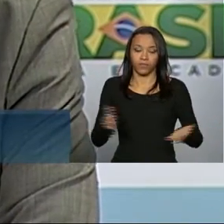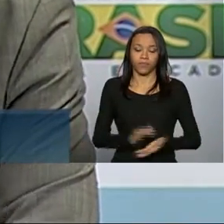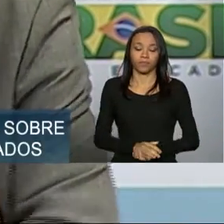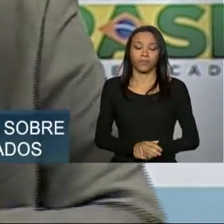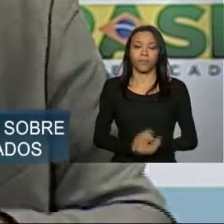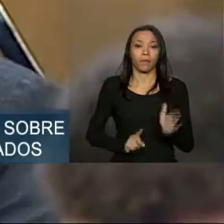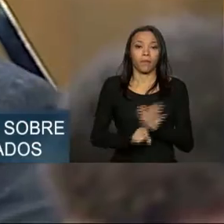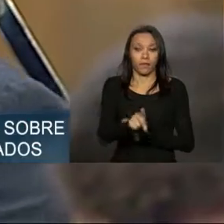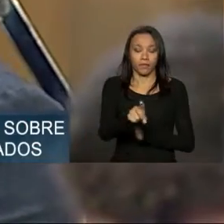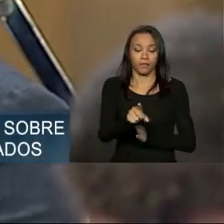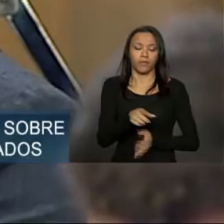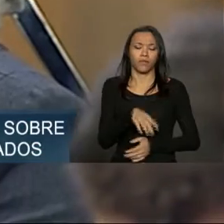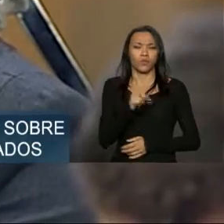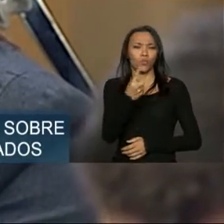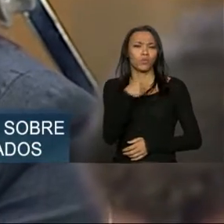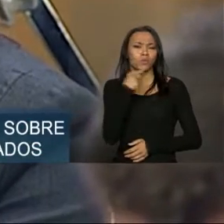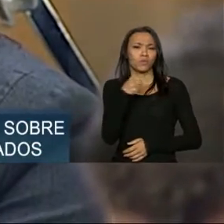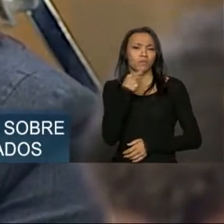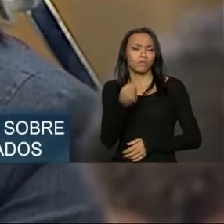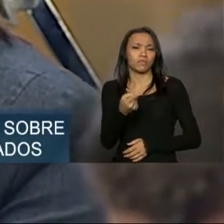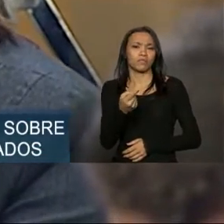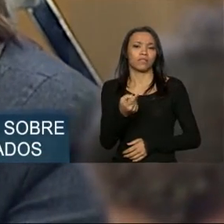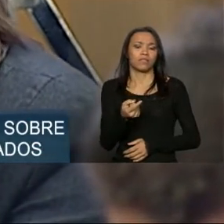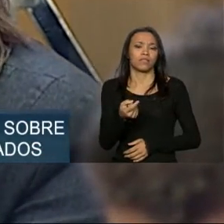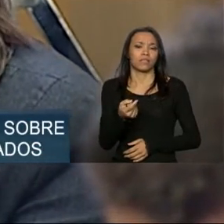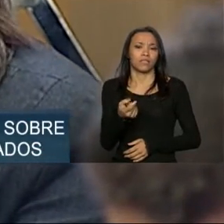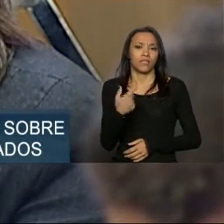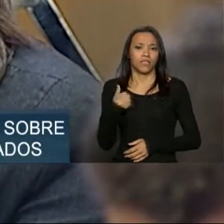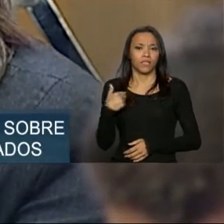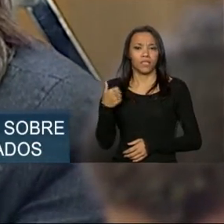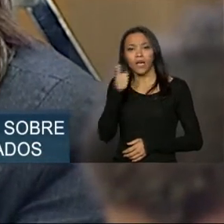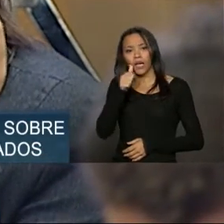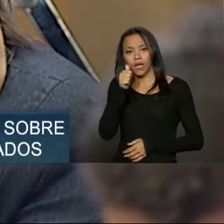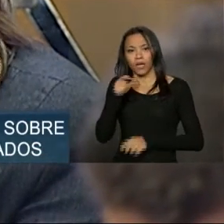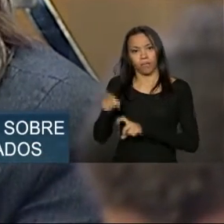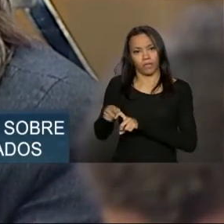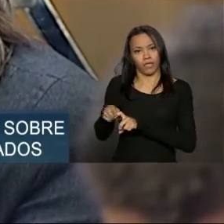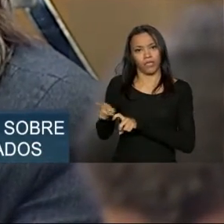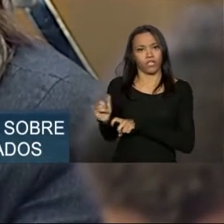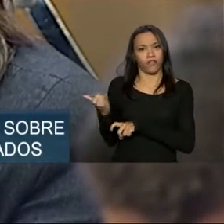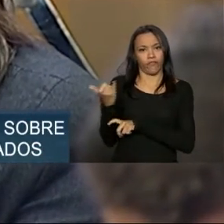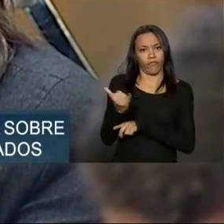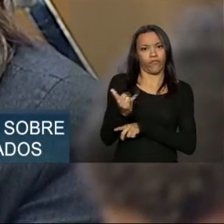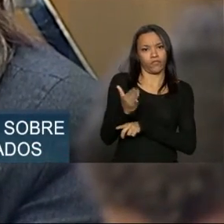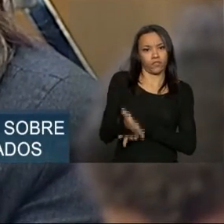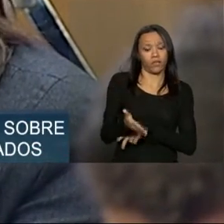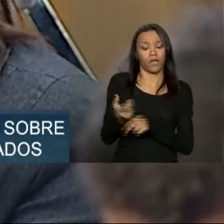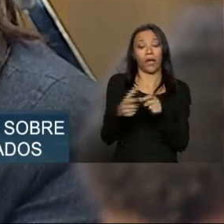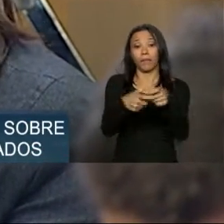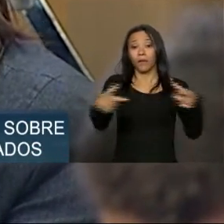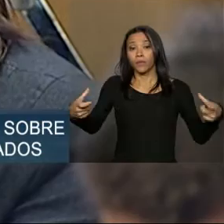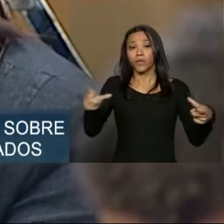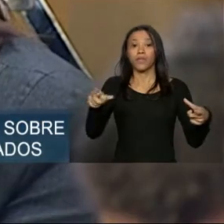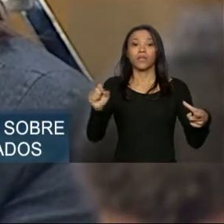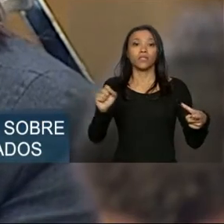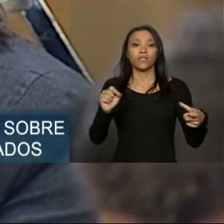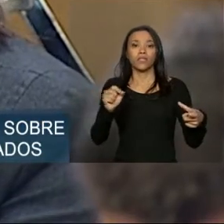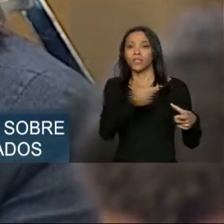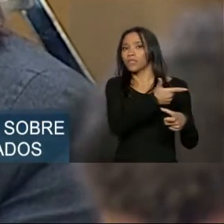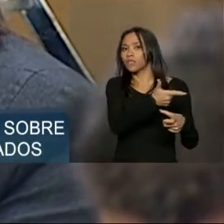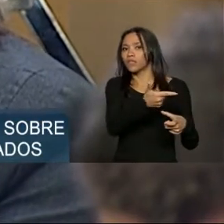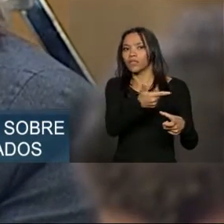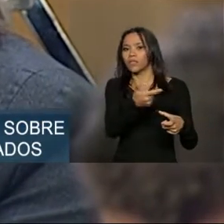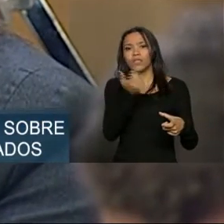da Folha. Uma dúvida que fica, apesar de a Michele ter falado que a maior parte dos casos em que